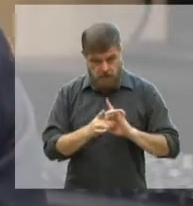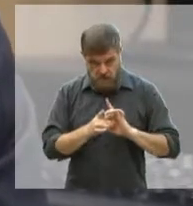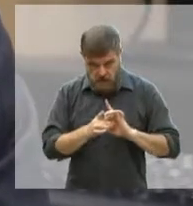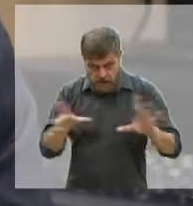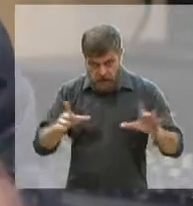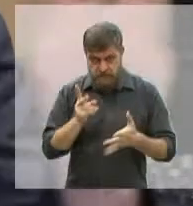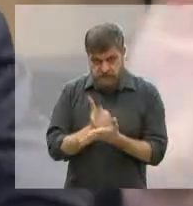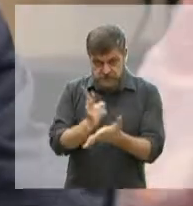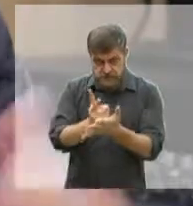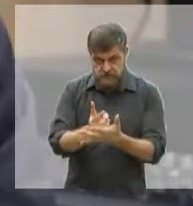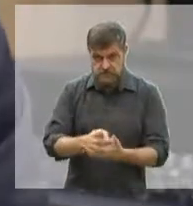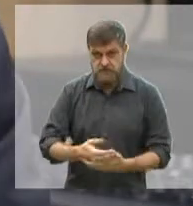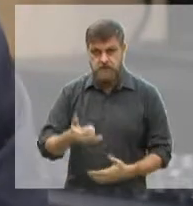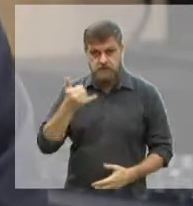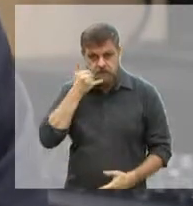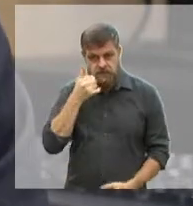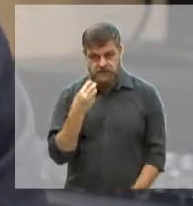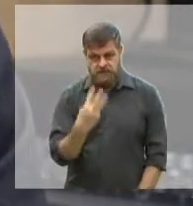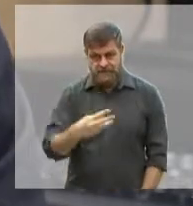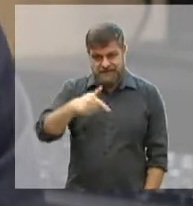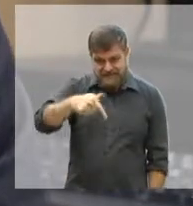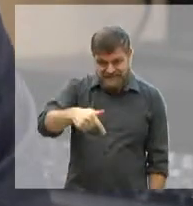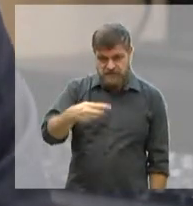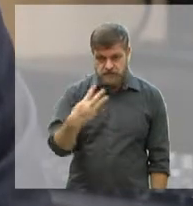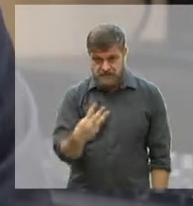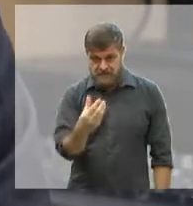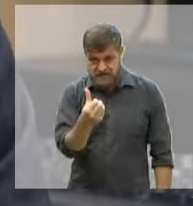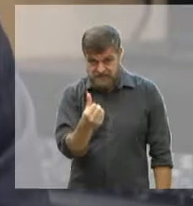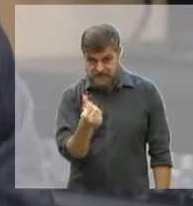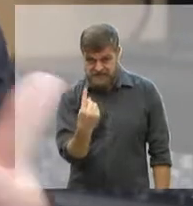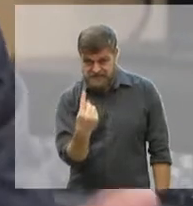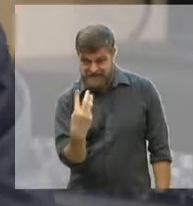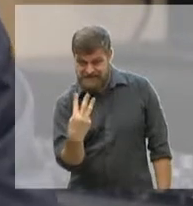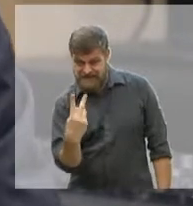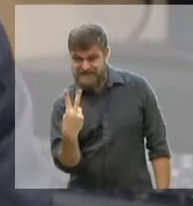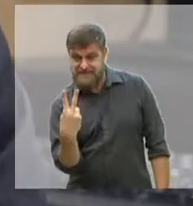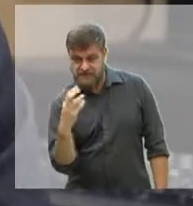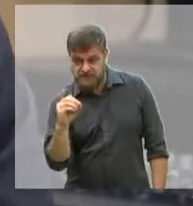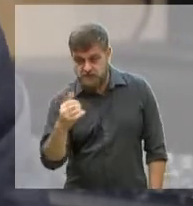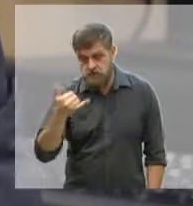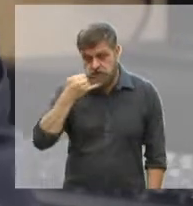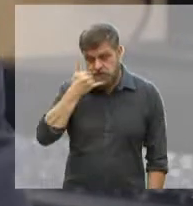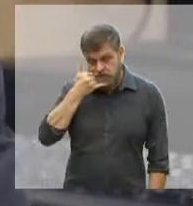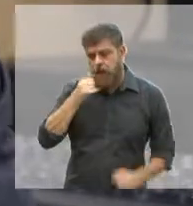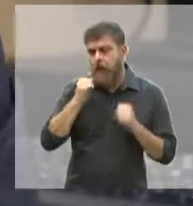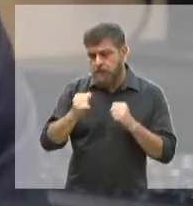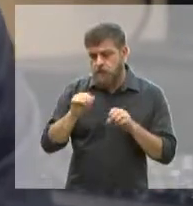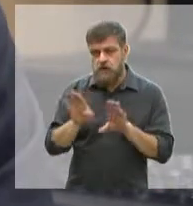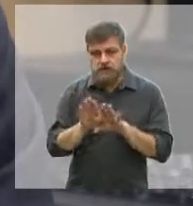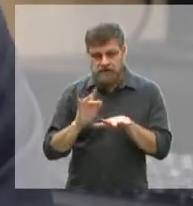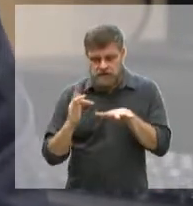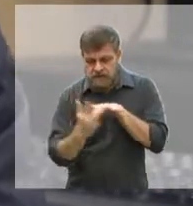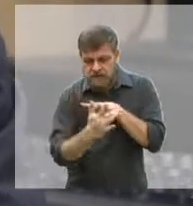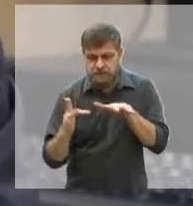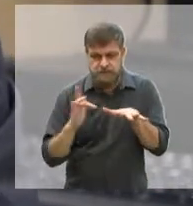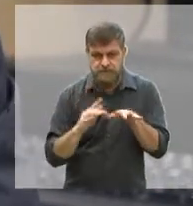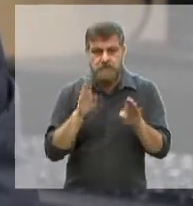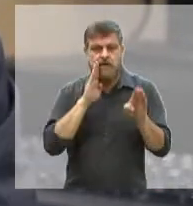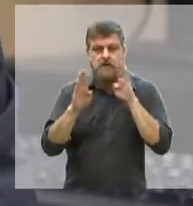está... aqui o telefone aqui é o 3736-1320, quem quiser ligar aqui para conversar com a gente. Tem as nossas redes sociais, né, o